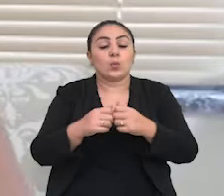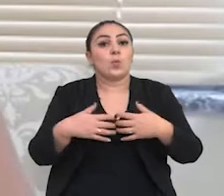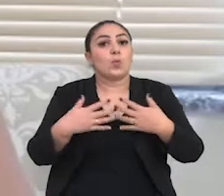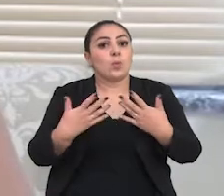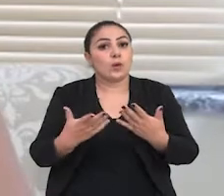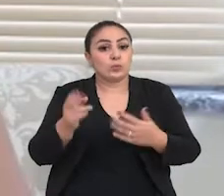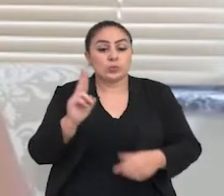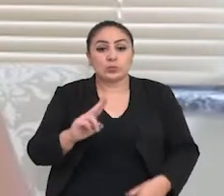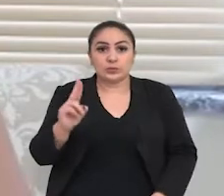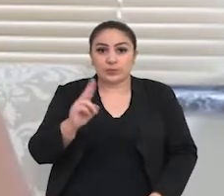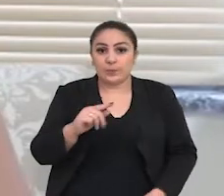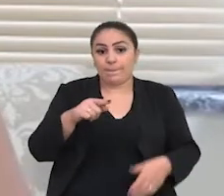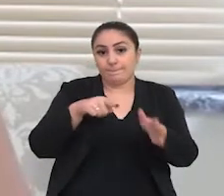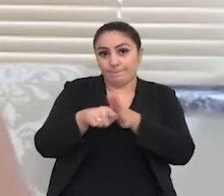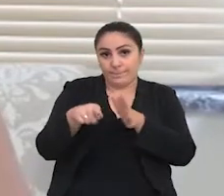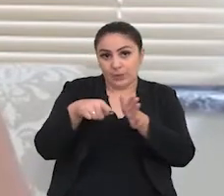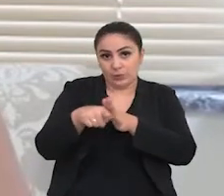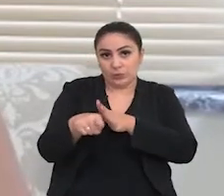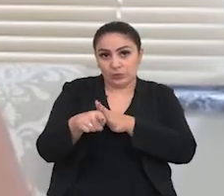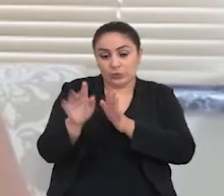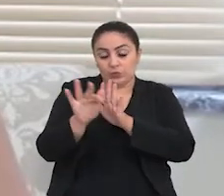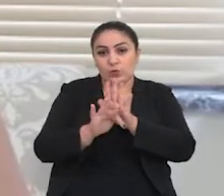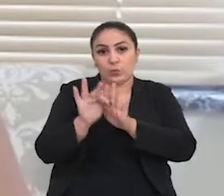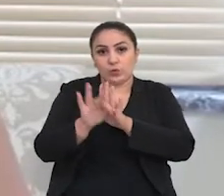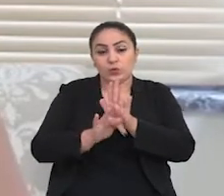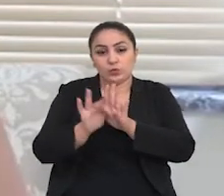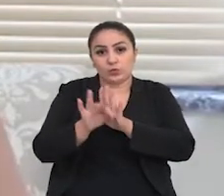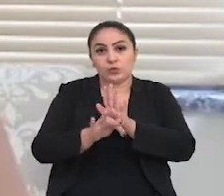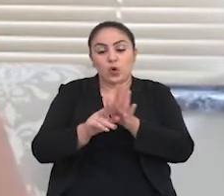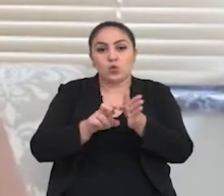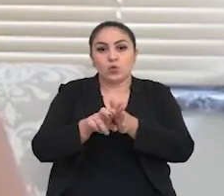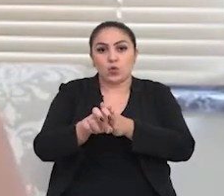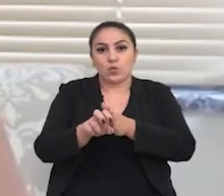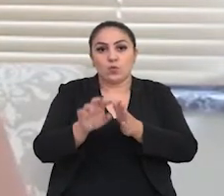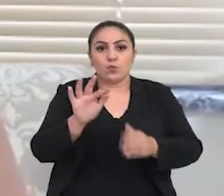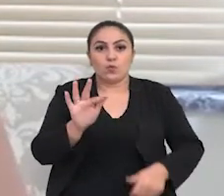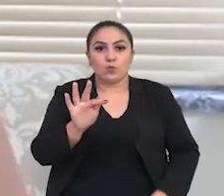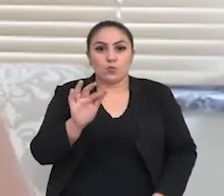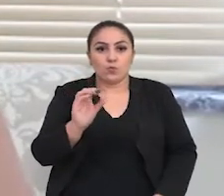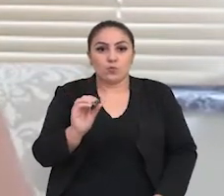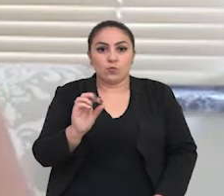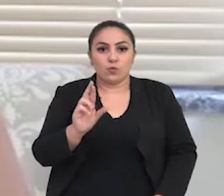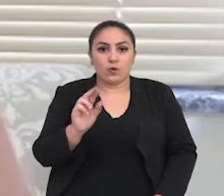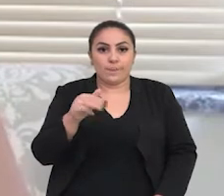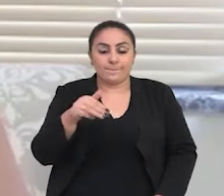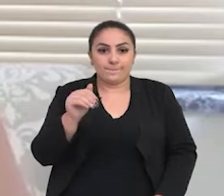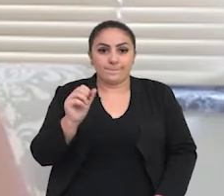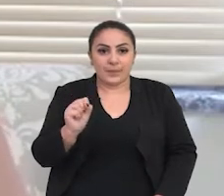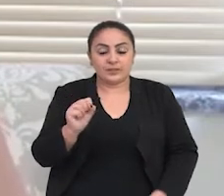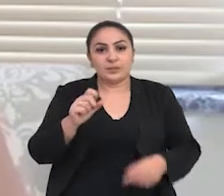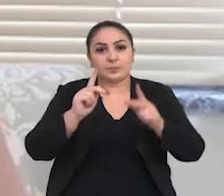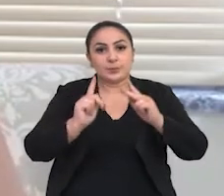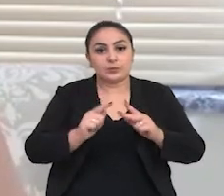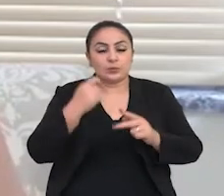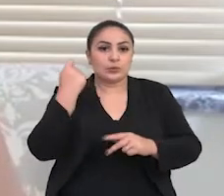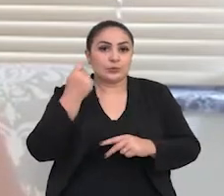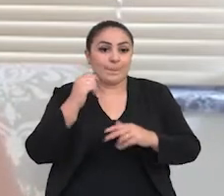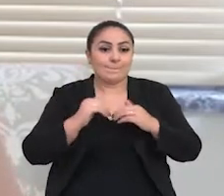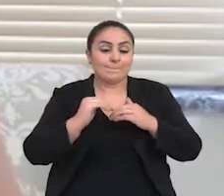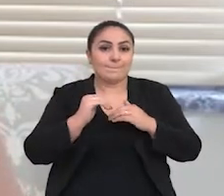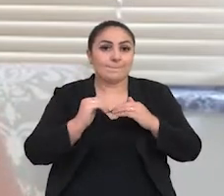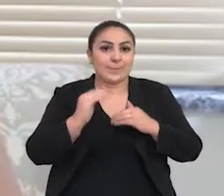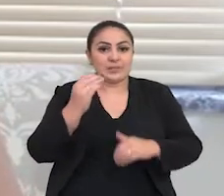descritivo. Quando aplicamos um questionário nos formulários do Google Forms para as pessoas do Rio Grande do